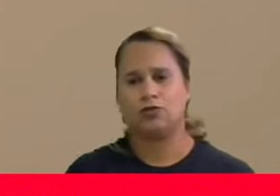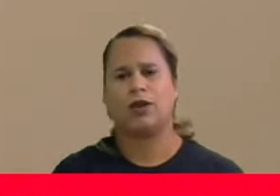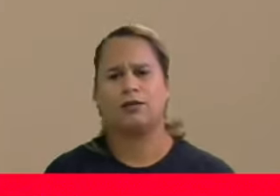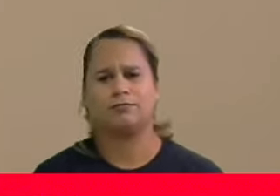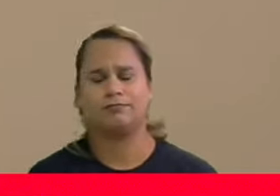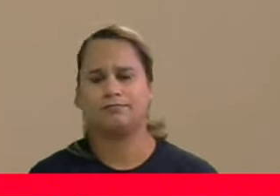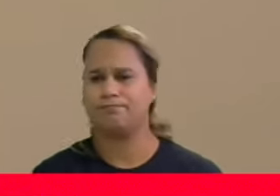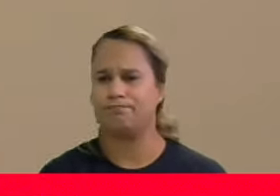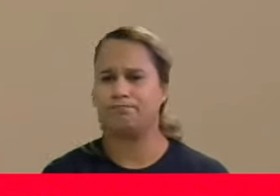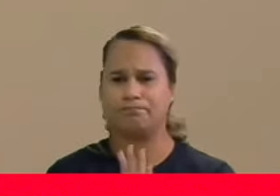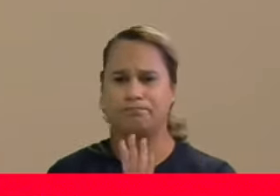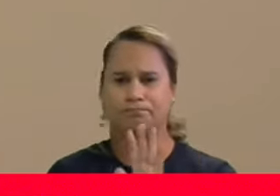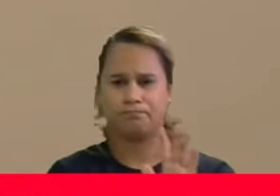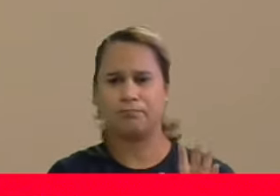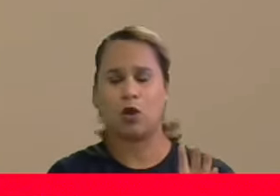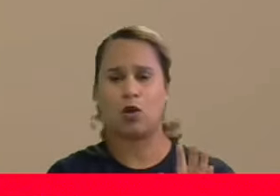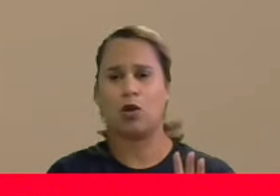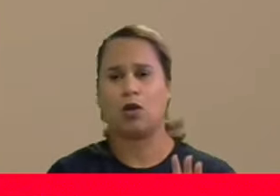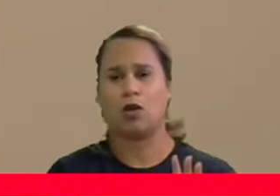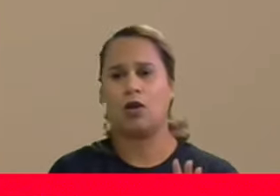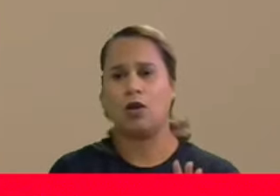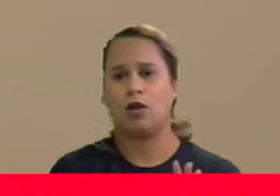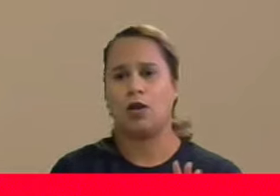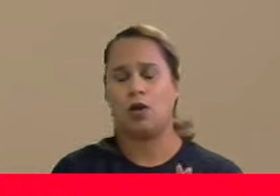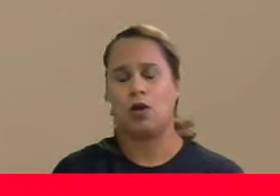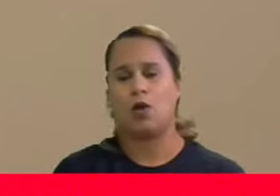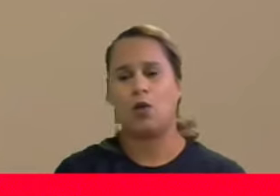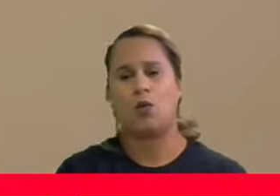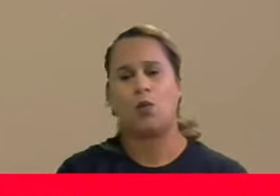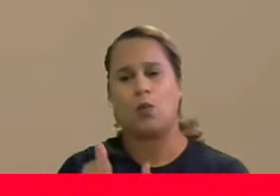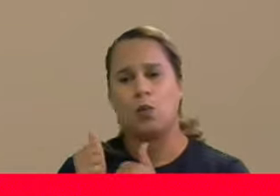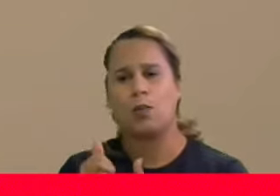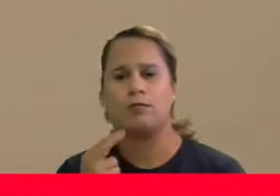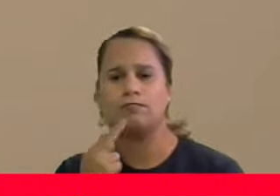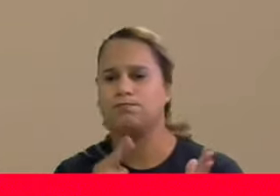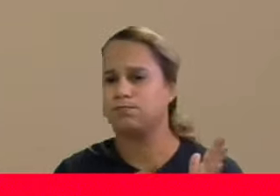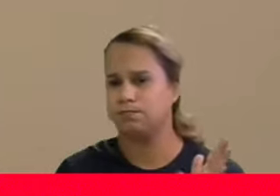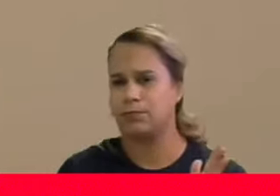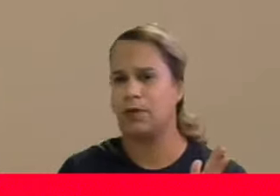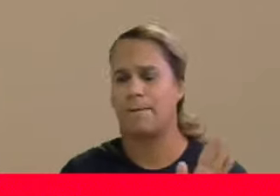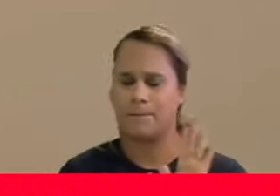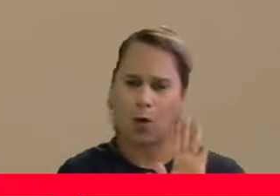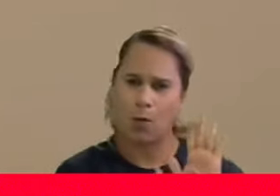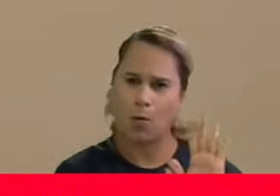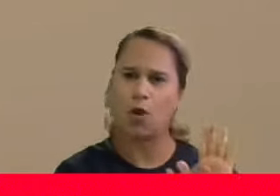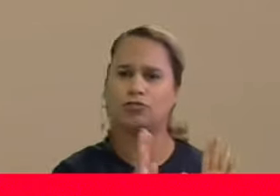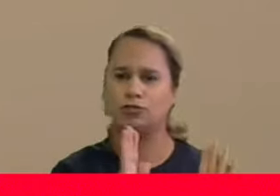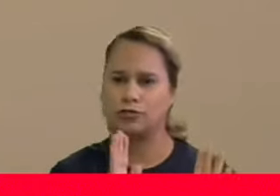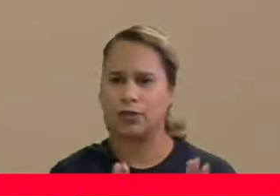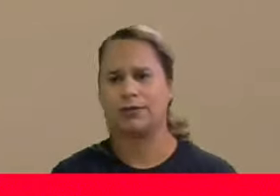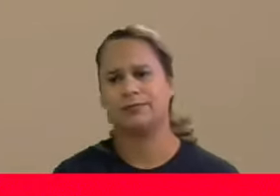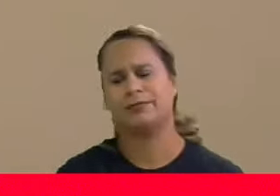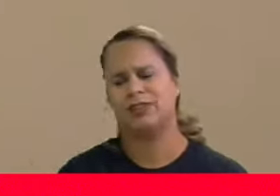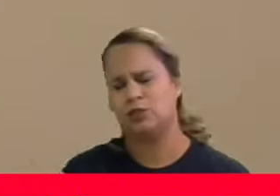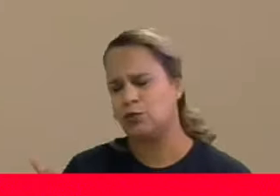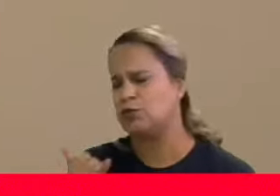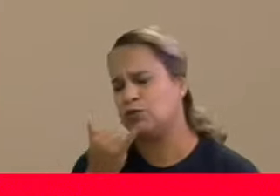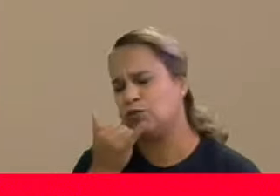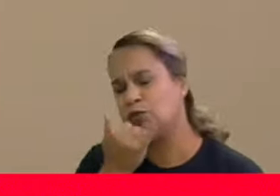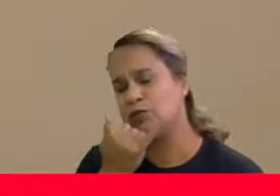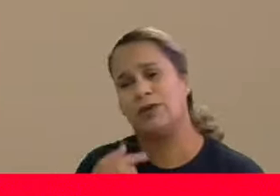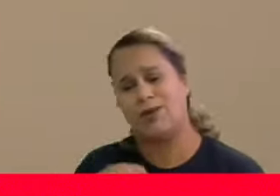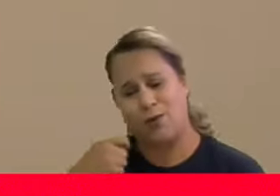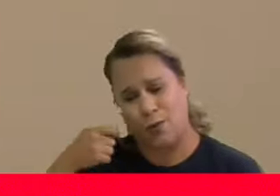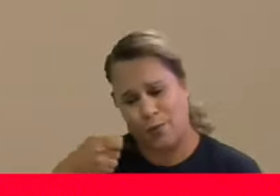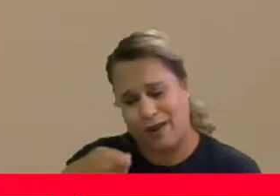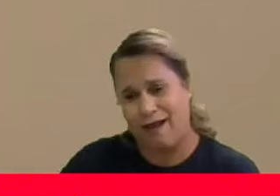voto do eminente relator, no sentido de julgar improcedentes as ações de investigação judicial eleitoral propostas. Peço desculpas por ter sido obrigada a